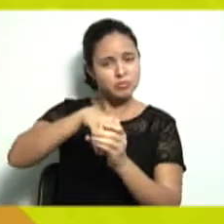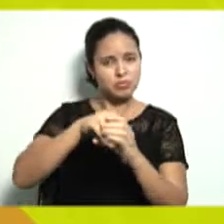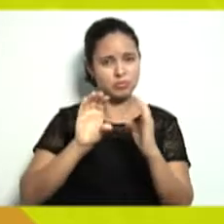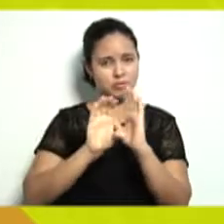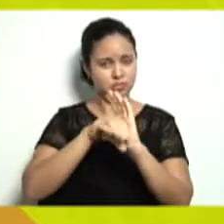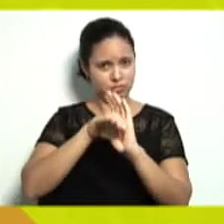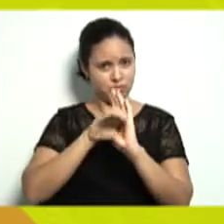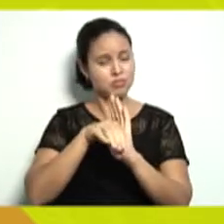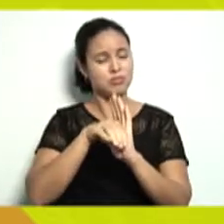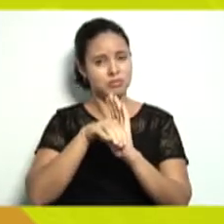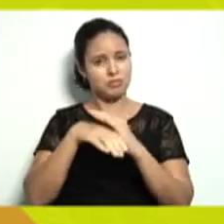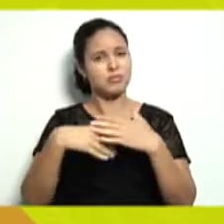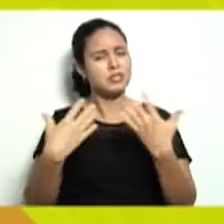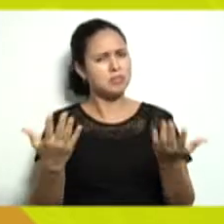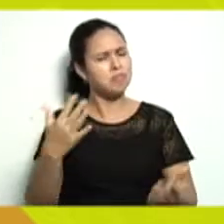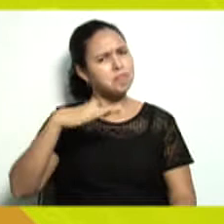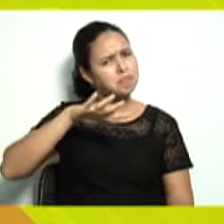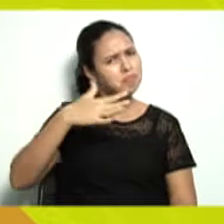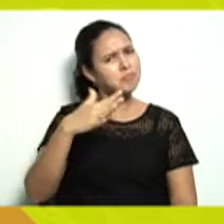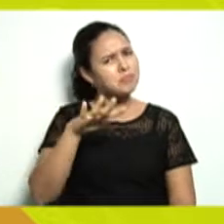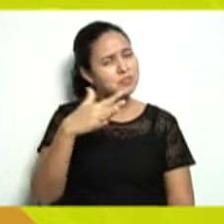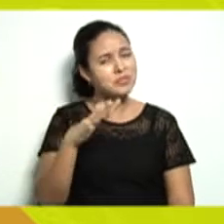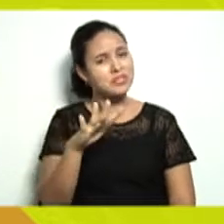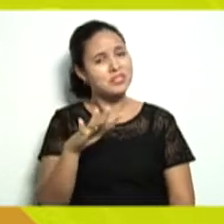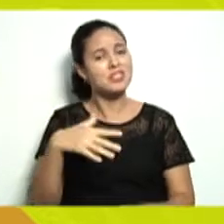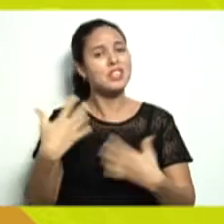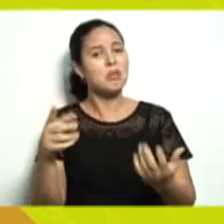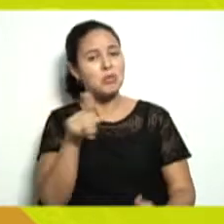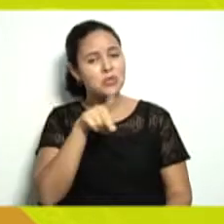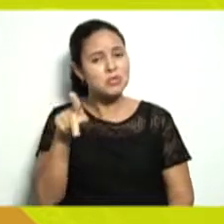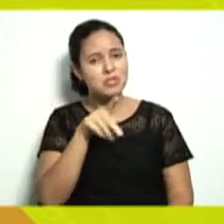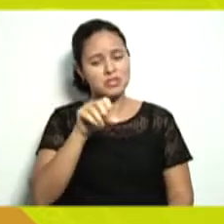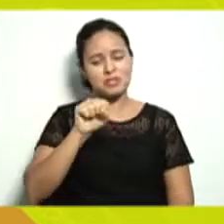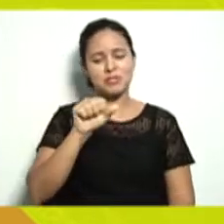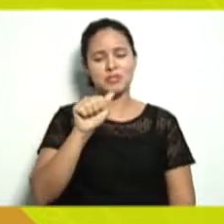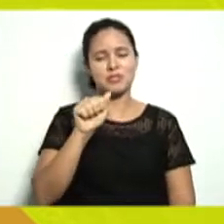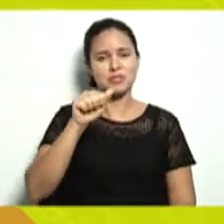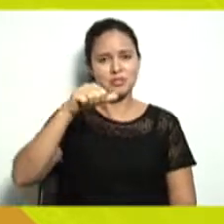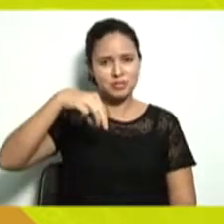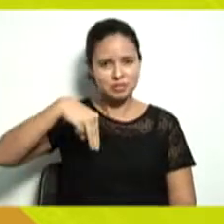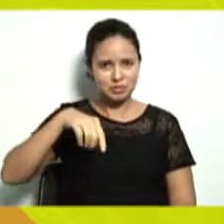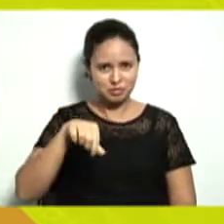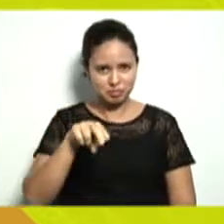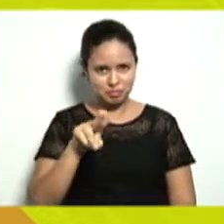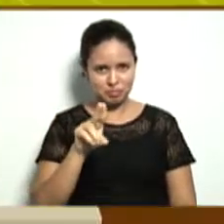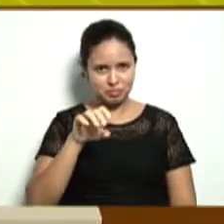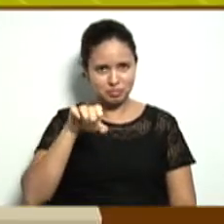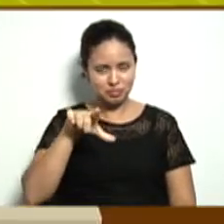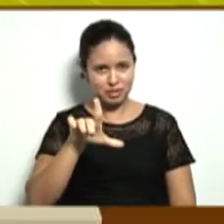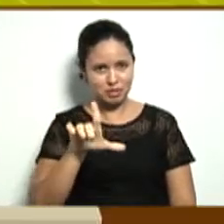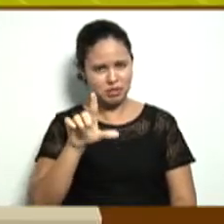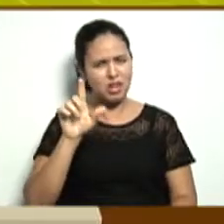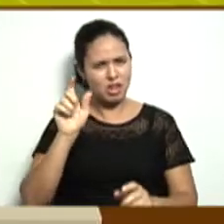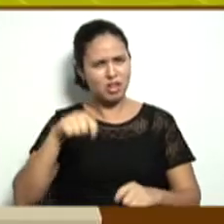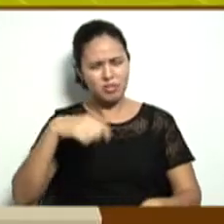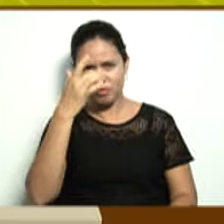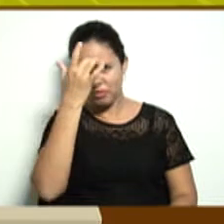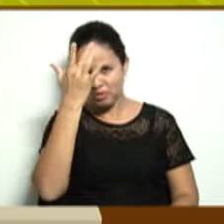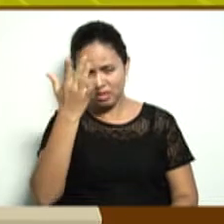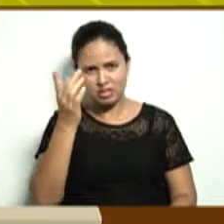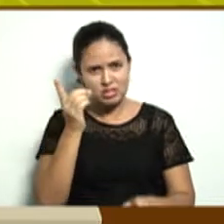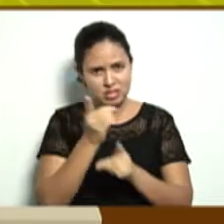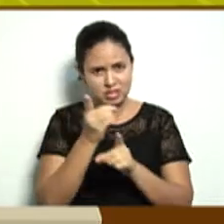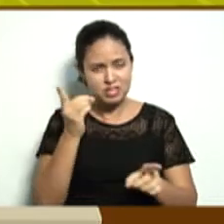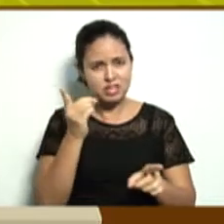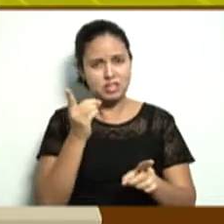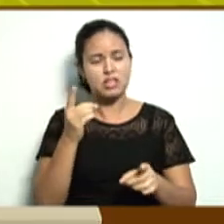contemporâneo? Mais ou menos, Tec. Professor Samuel, é fácil definir esse perfil? Além disso, vamos saber sobre